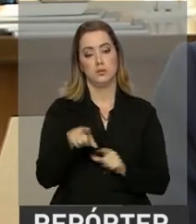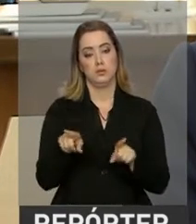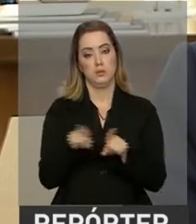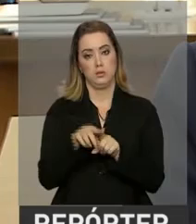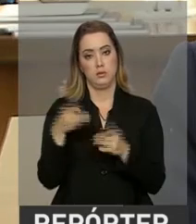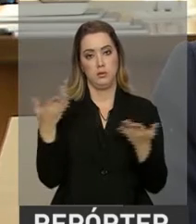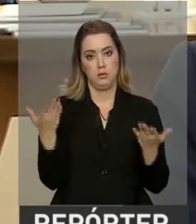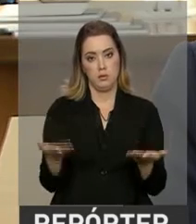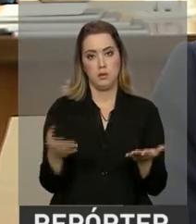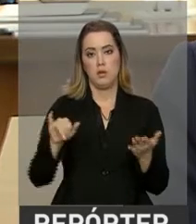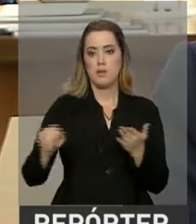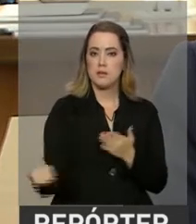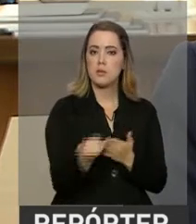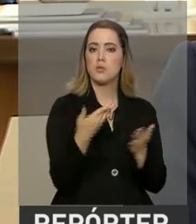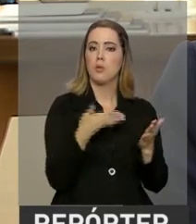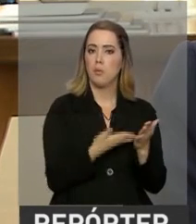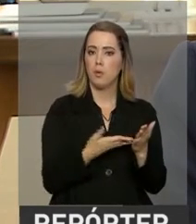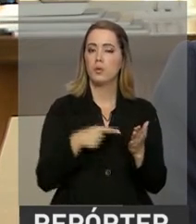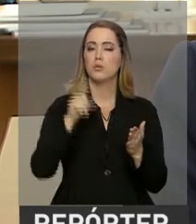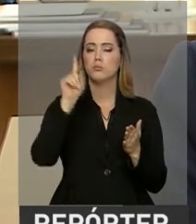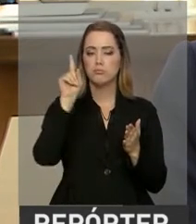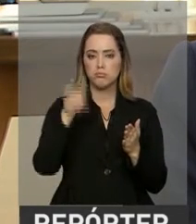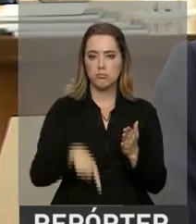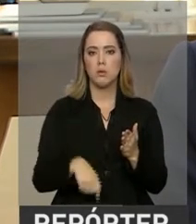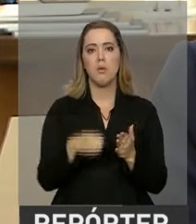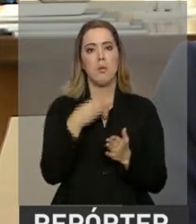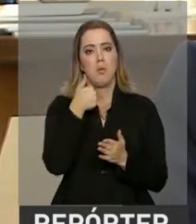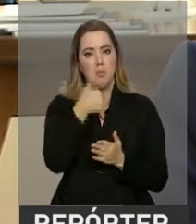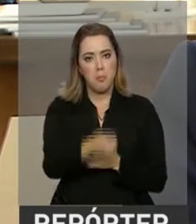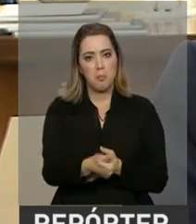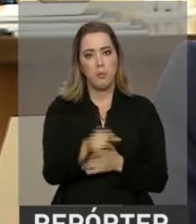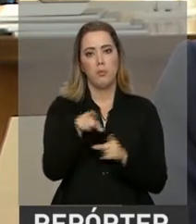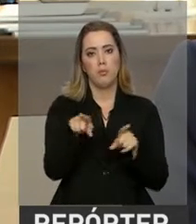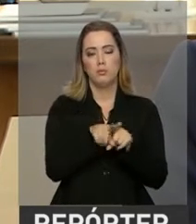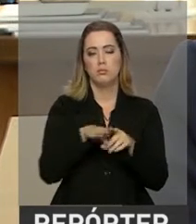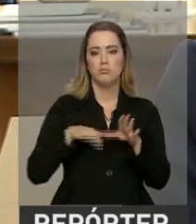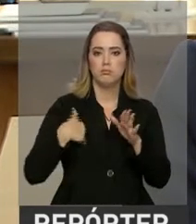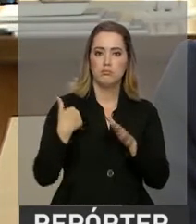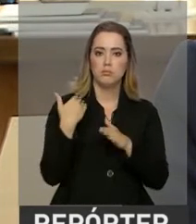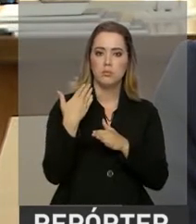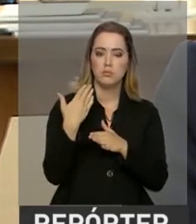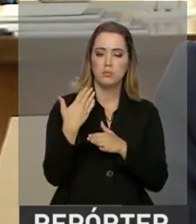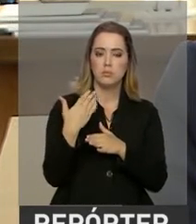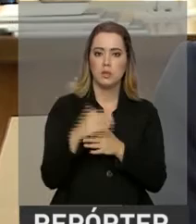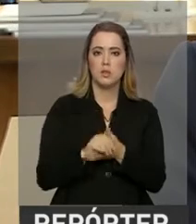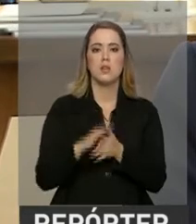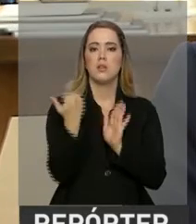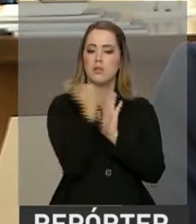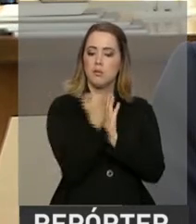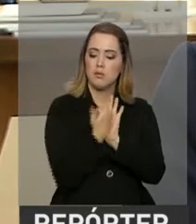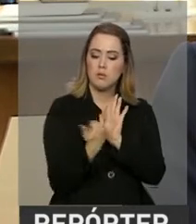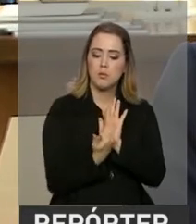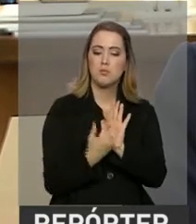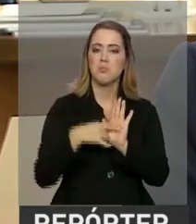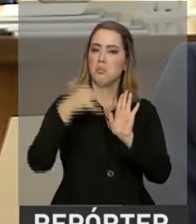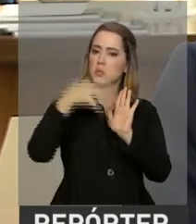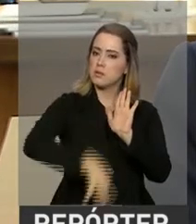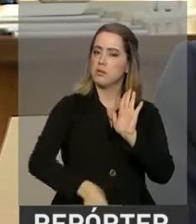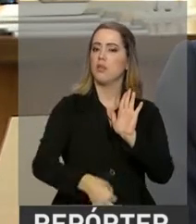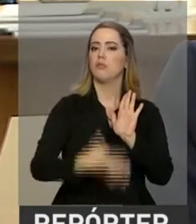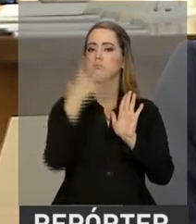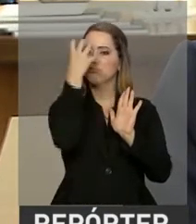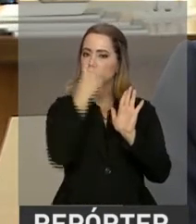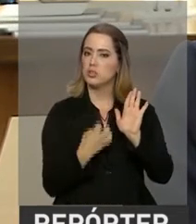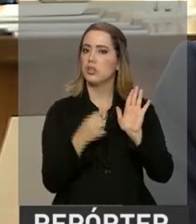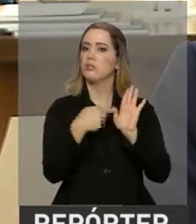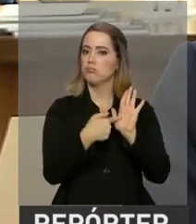oportunidades é tecnicamente elas se constituem em alternativas com projetos robustos sérios